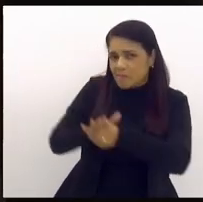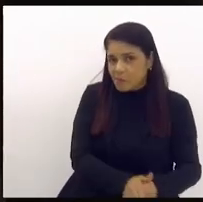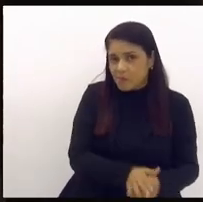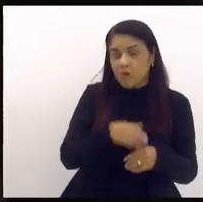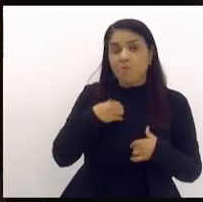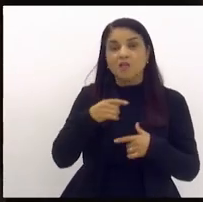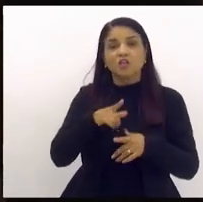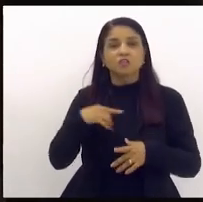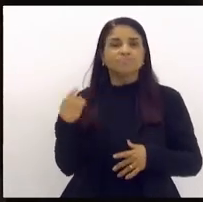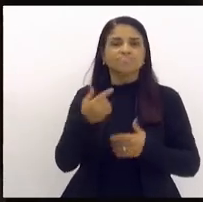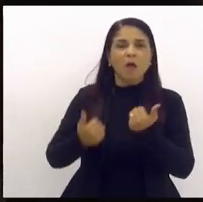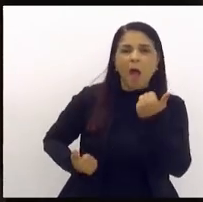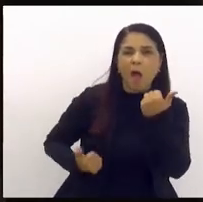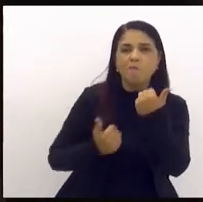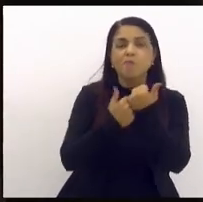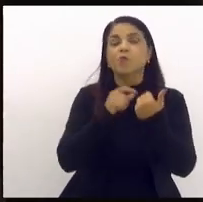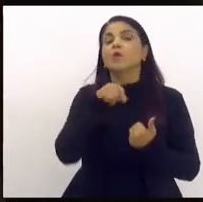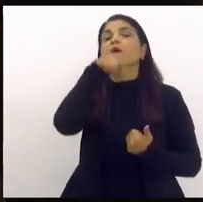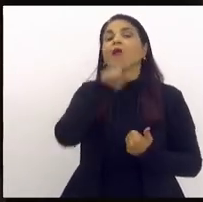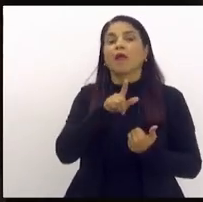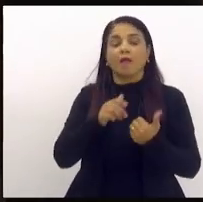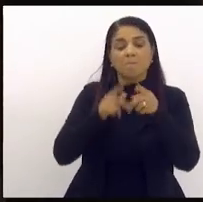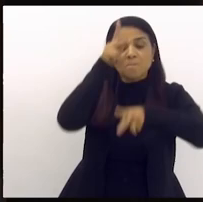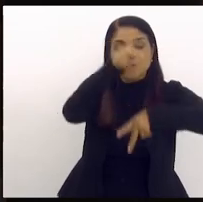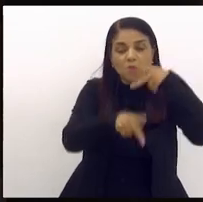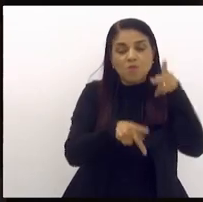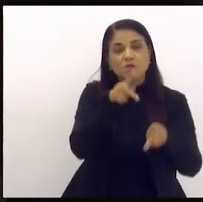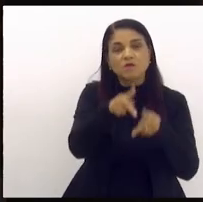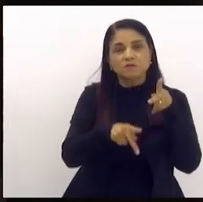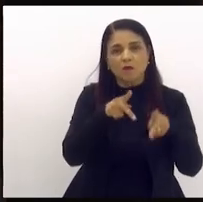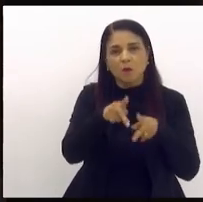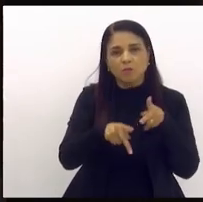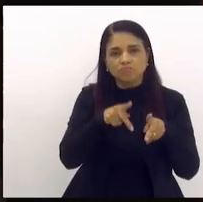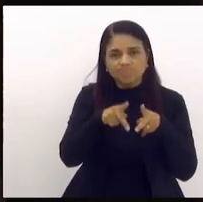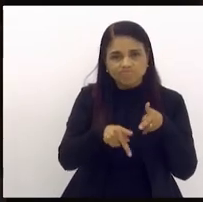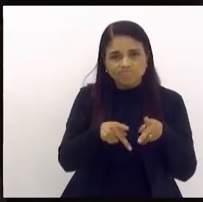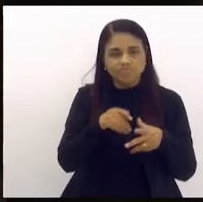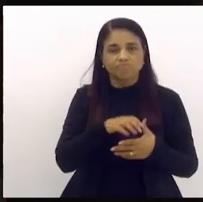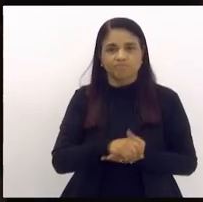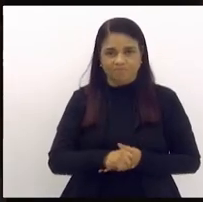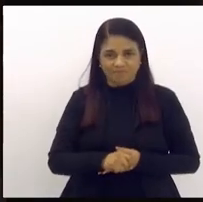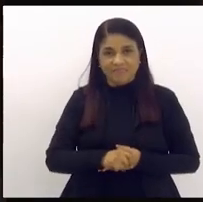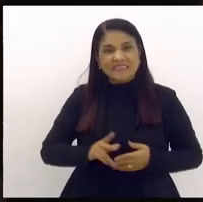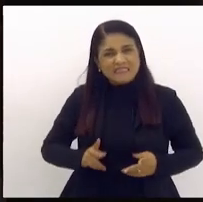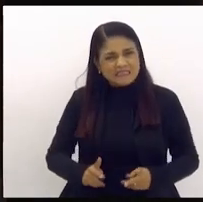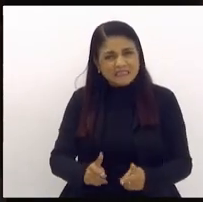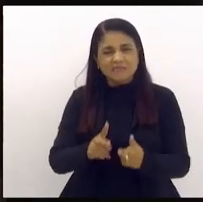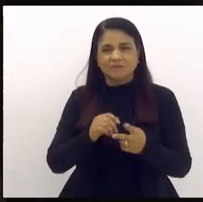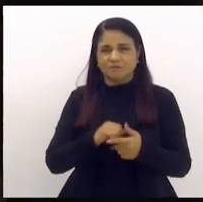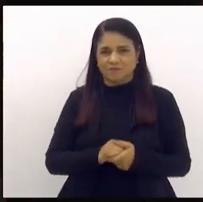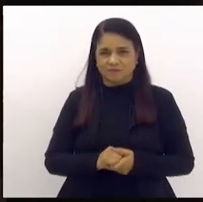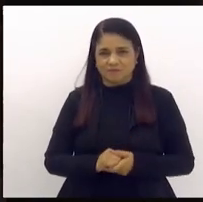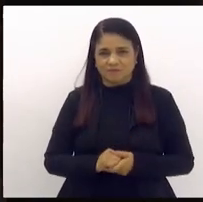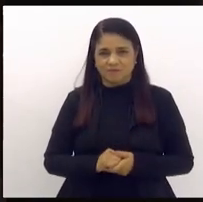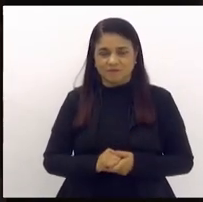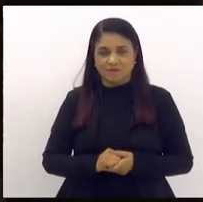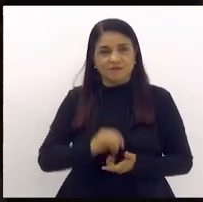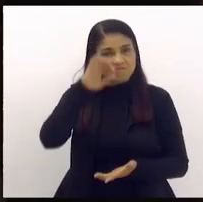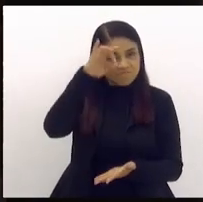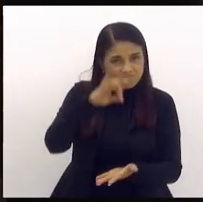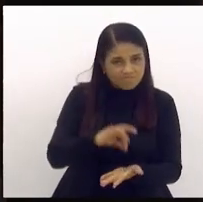mundo, que é o apoio popular, o clamor popular. E a verdade? Sempre. Conhecereis a